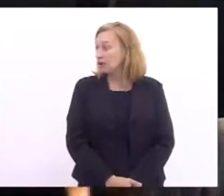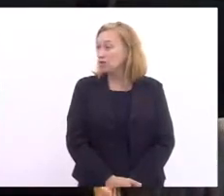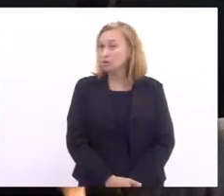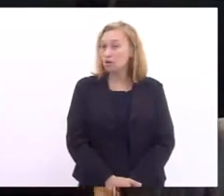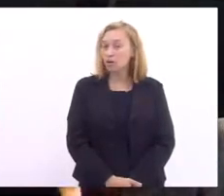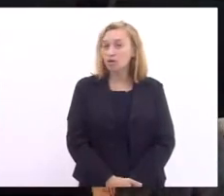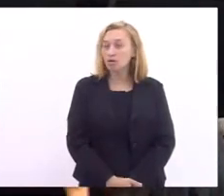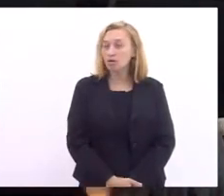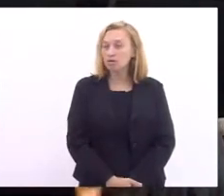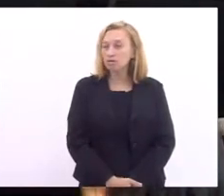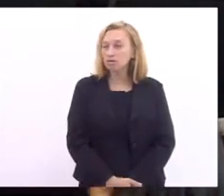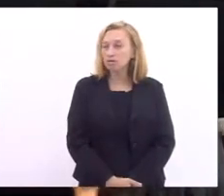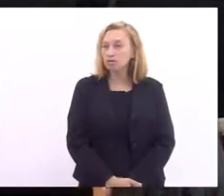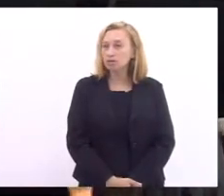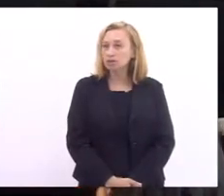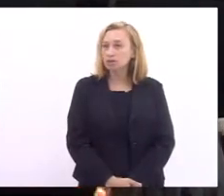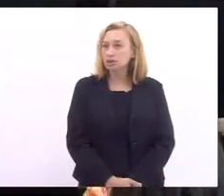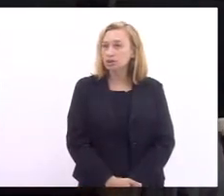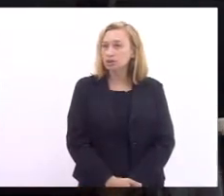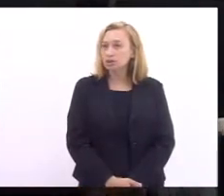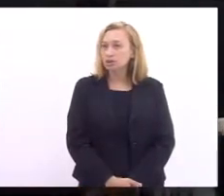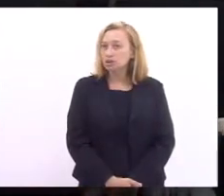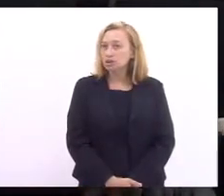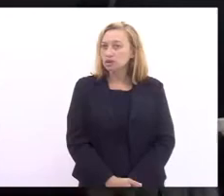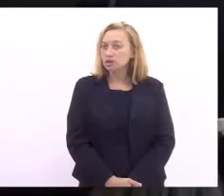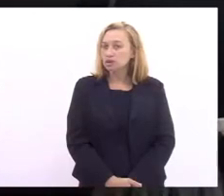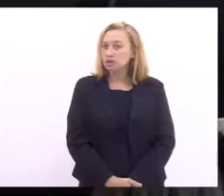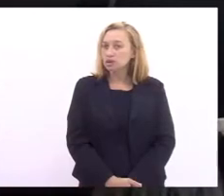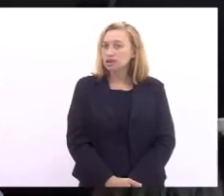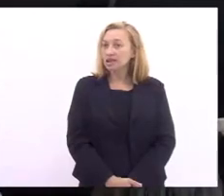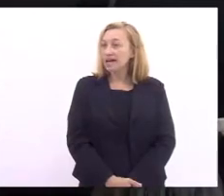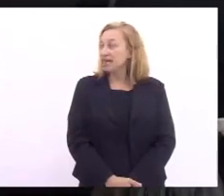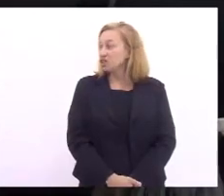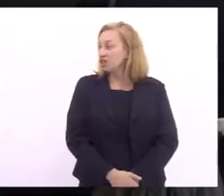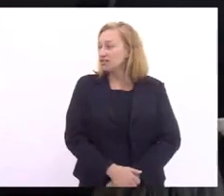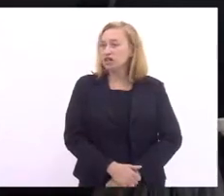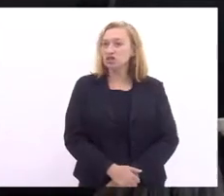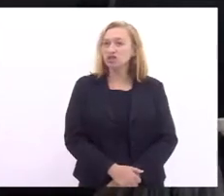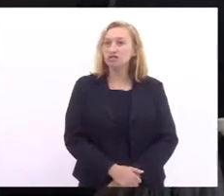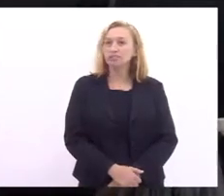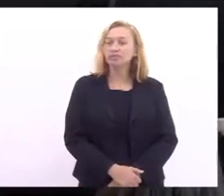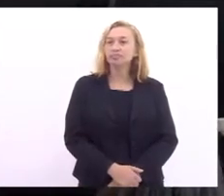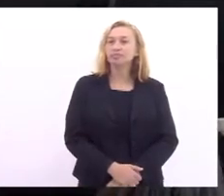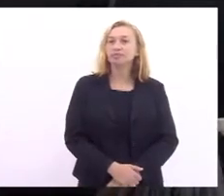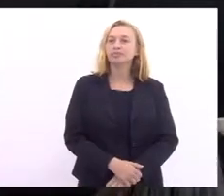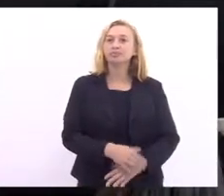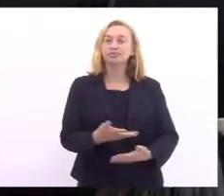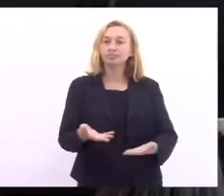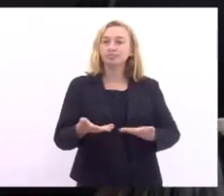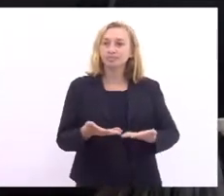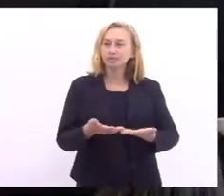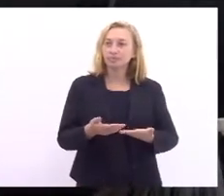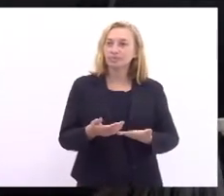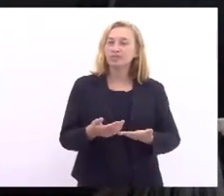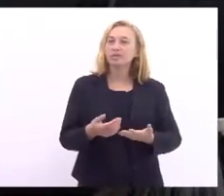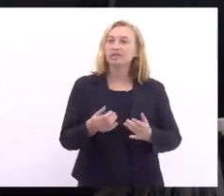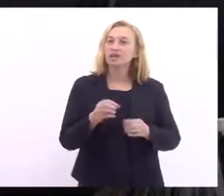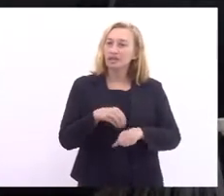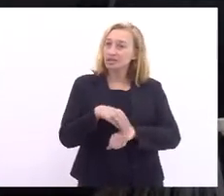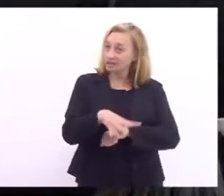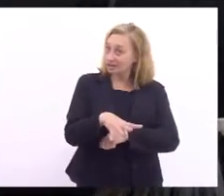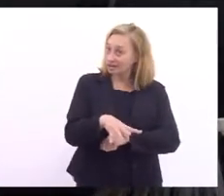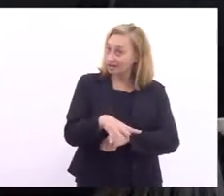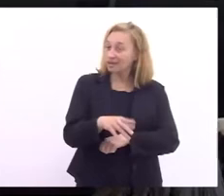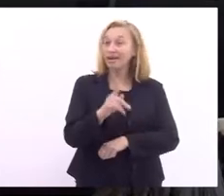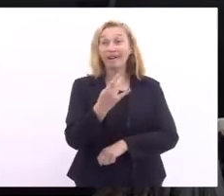é bem eu passo a palavra agora para falar em nome da casa Fluminense o multiplamente indicado